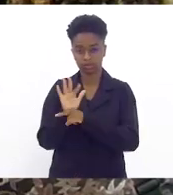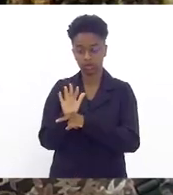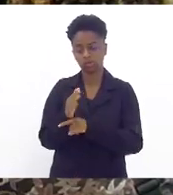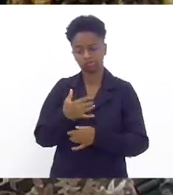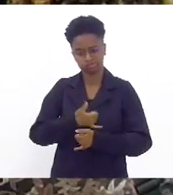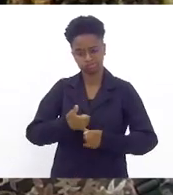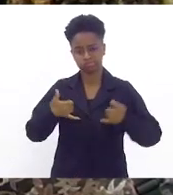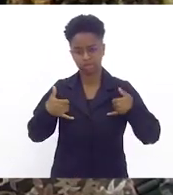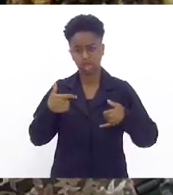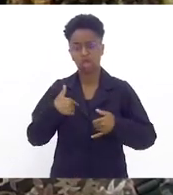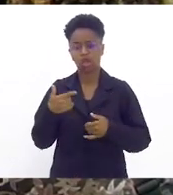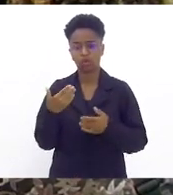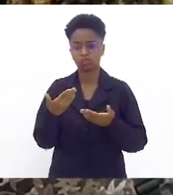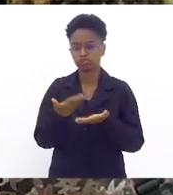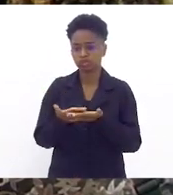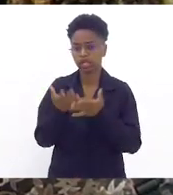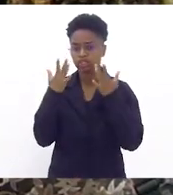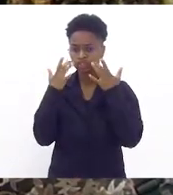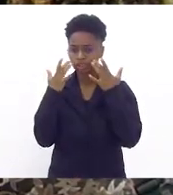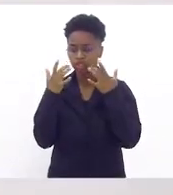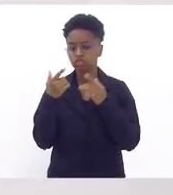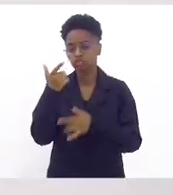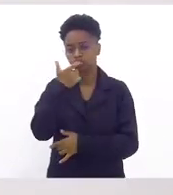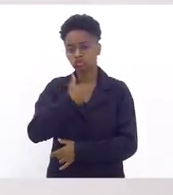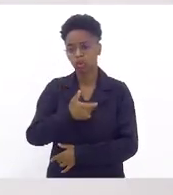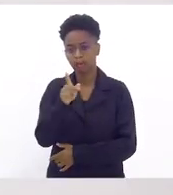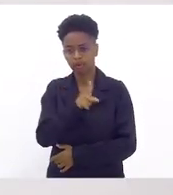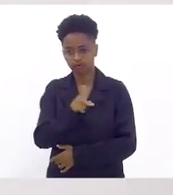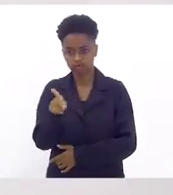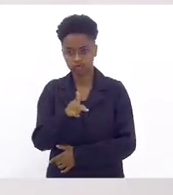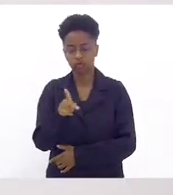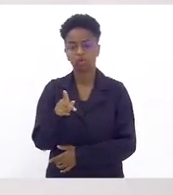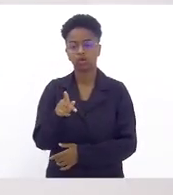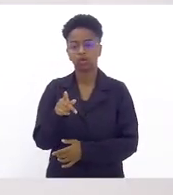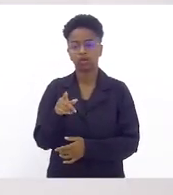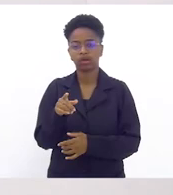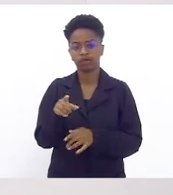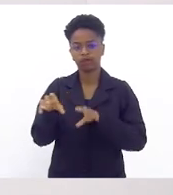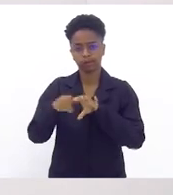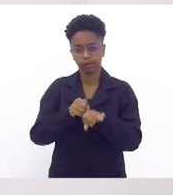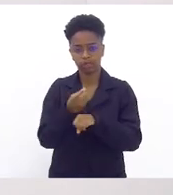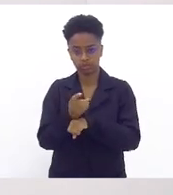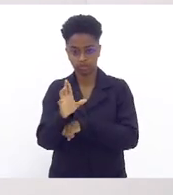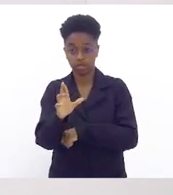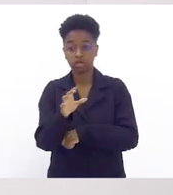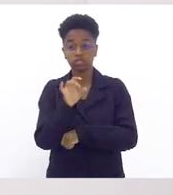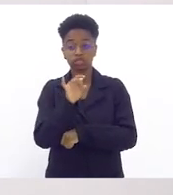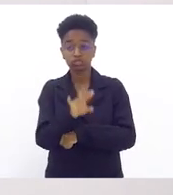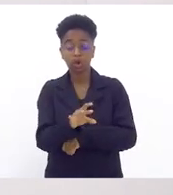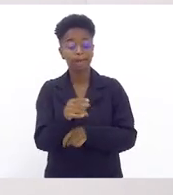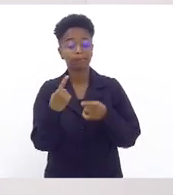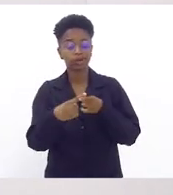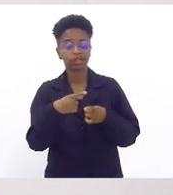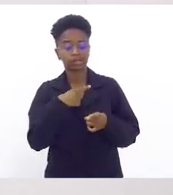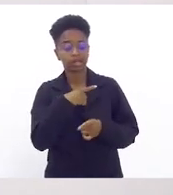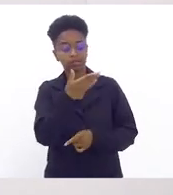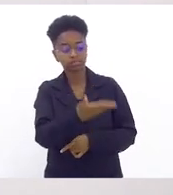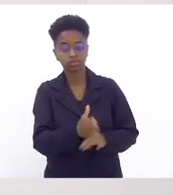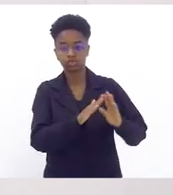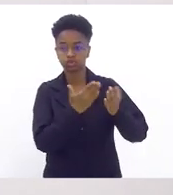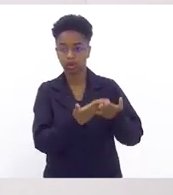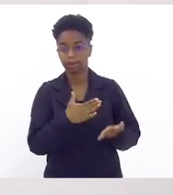teatro e hoje eu sou professora doutoranda de artes cênicas Porque eu tive a Martins Pena na minha vida